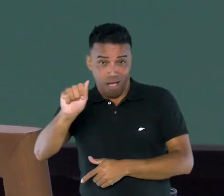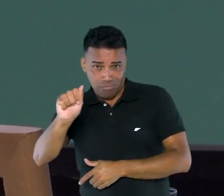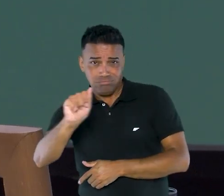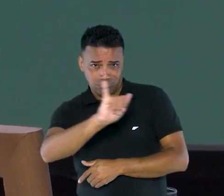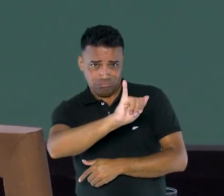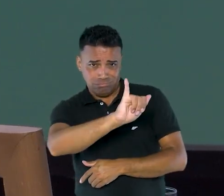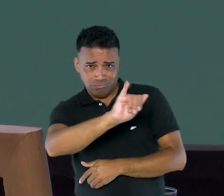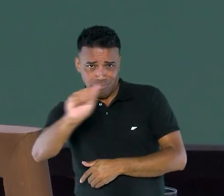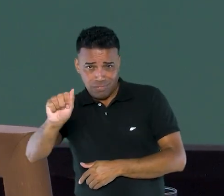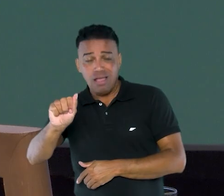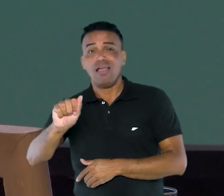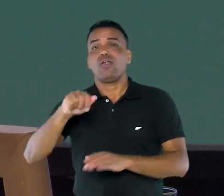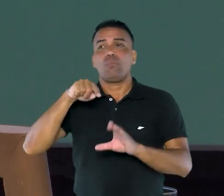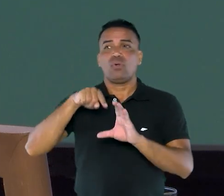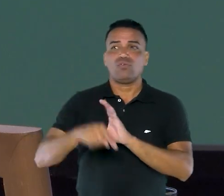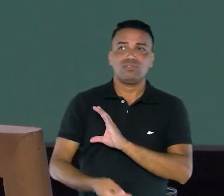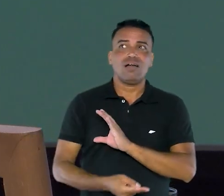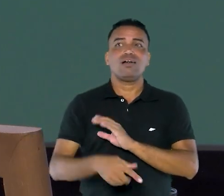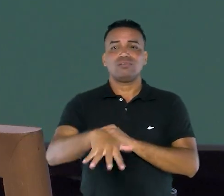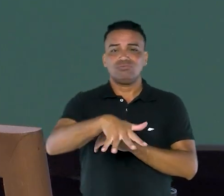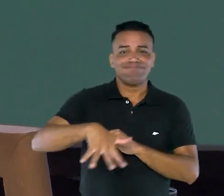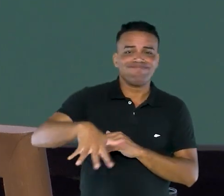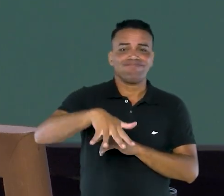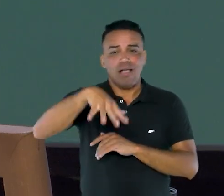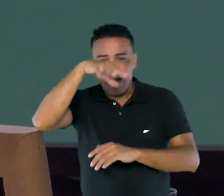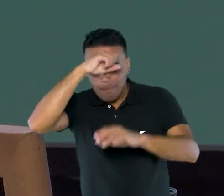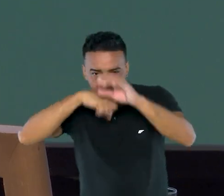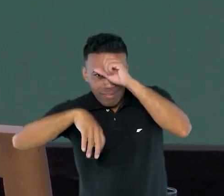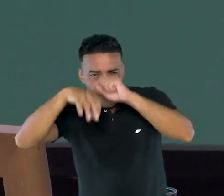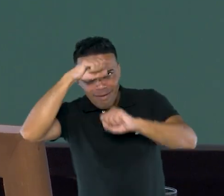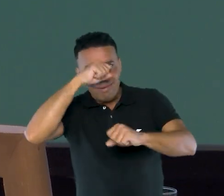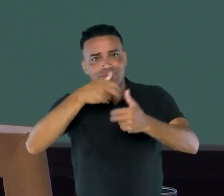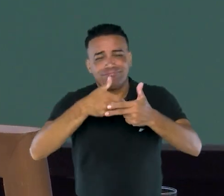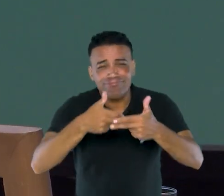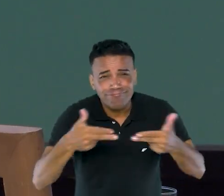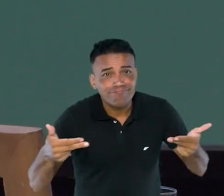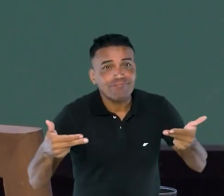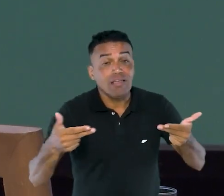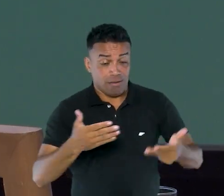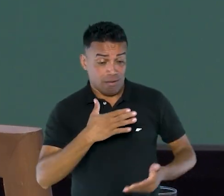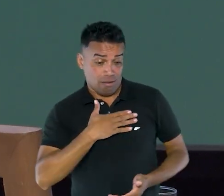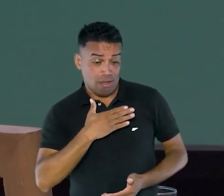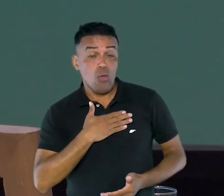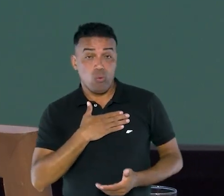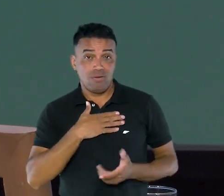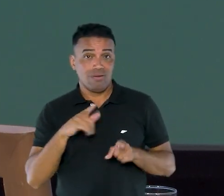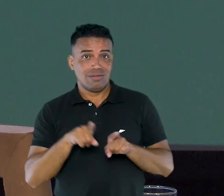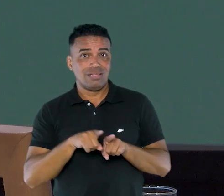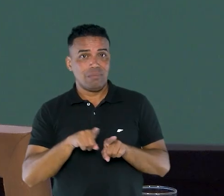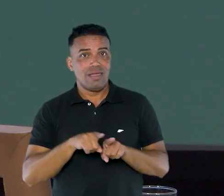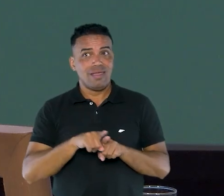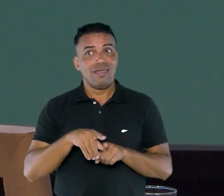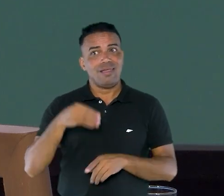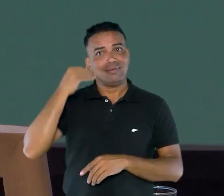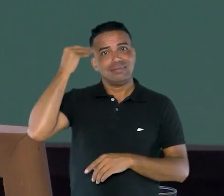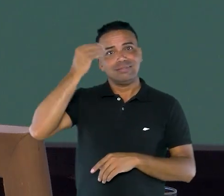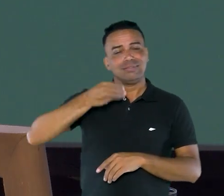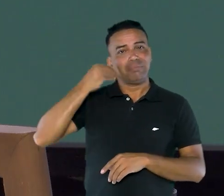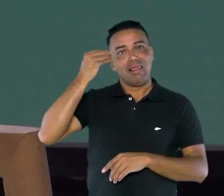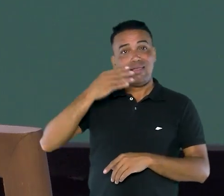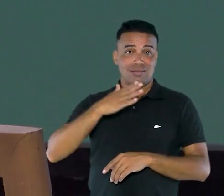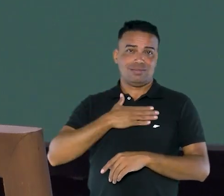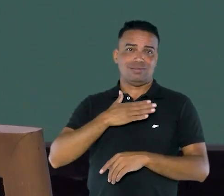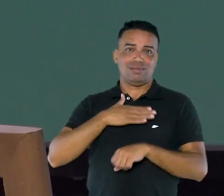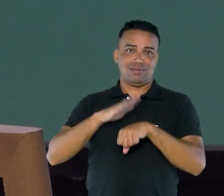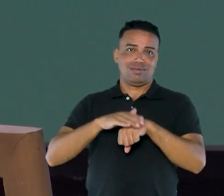eu mesma. Então, eu estou mergulhando nesse universo, estou aprendendo isso, estou eu mesma fazendo um bot de mim,